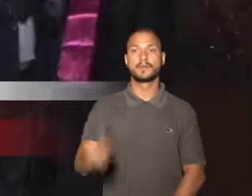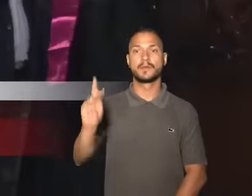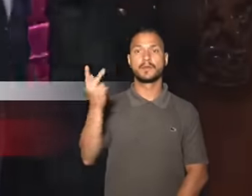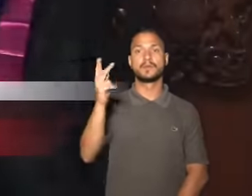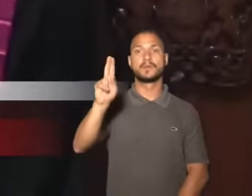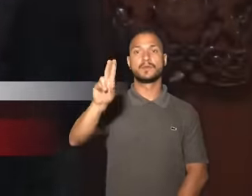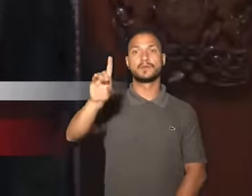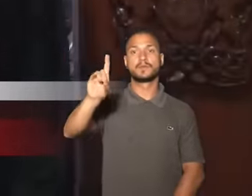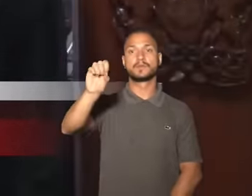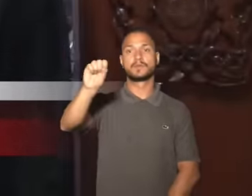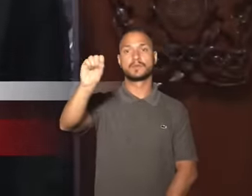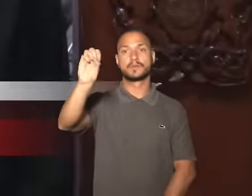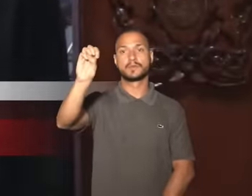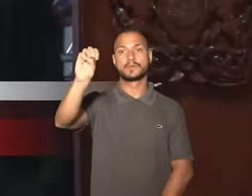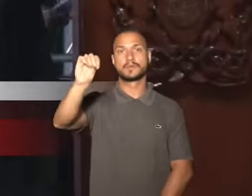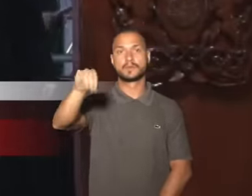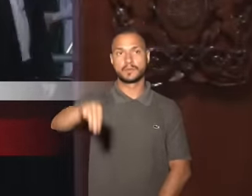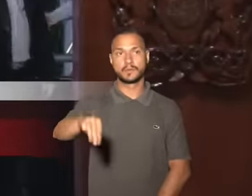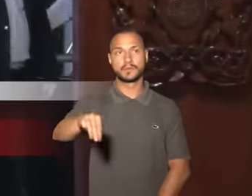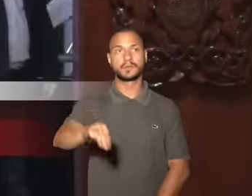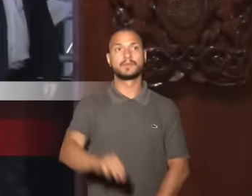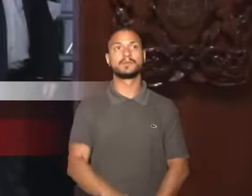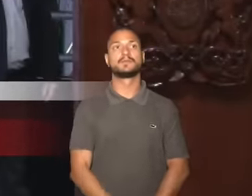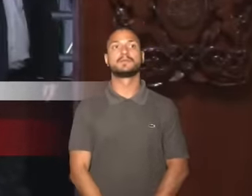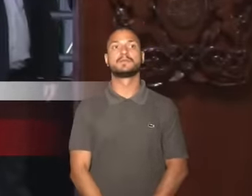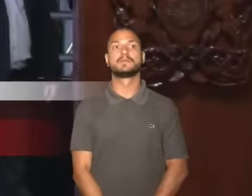Hudson Batista Araújo da Silva.